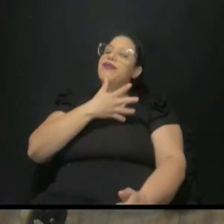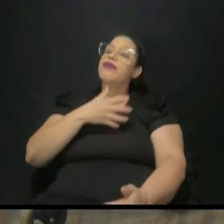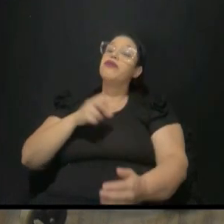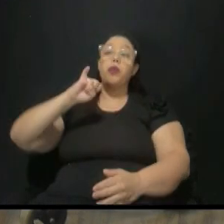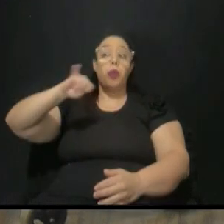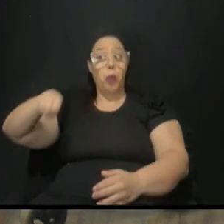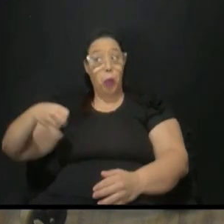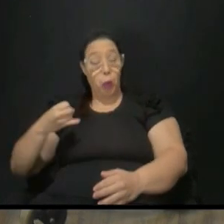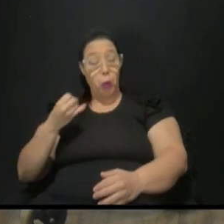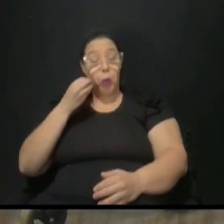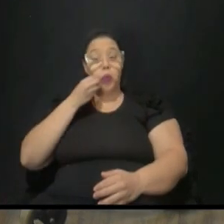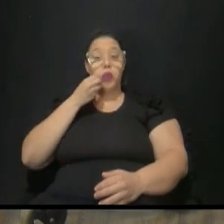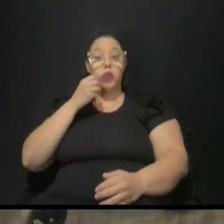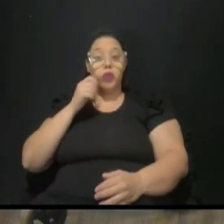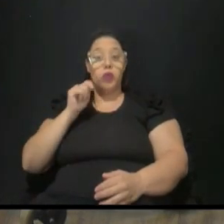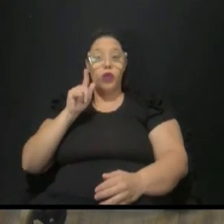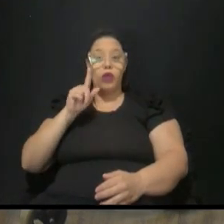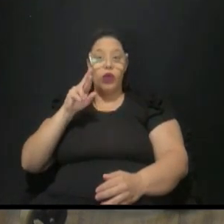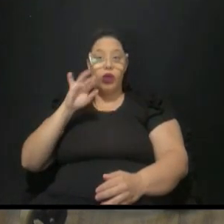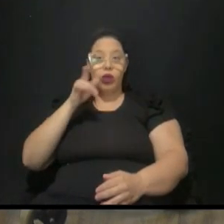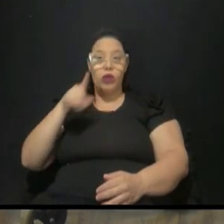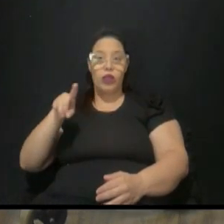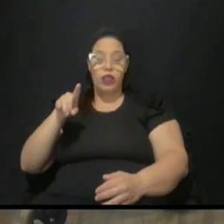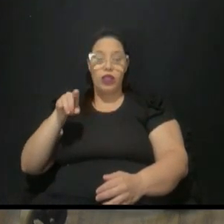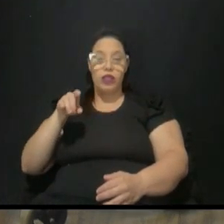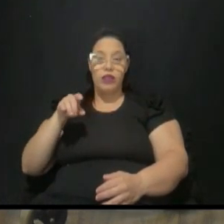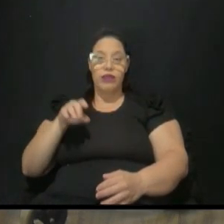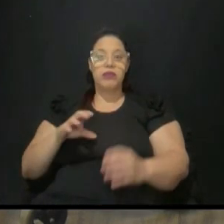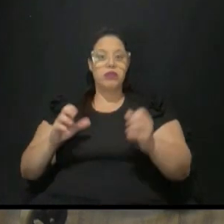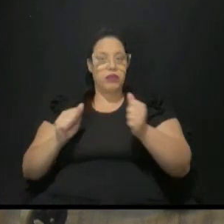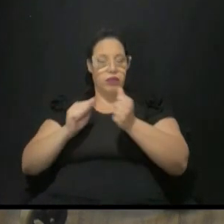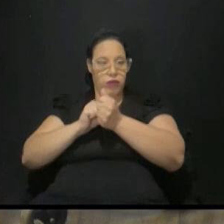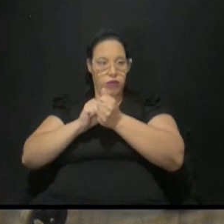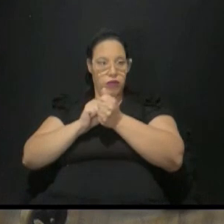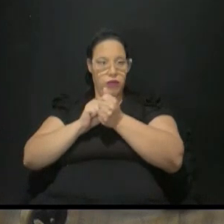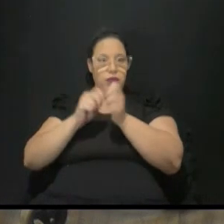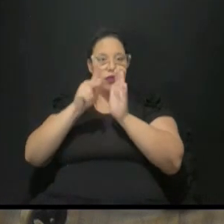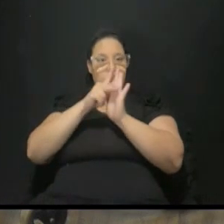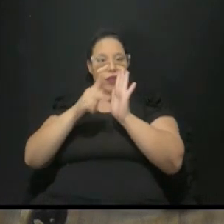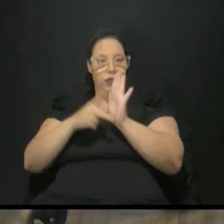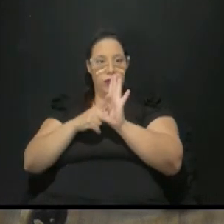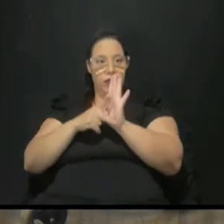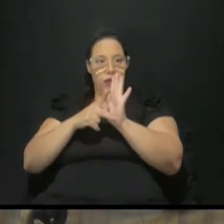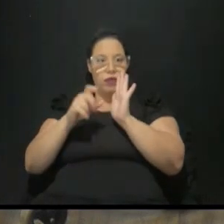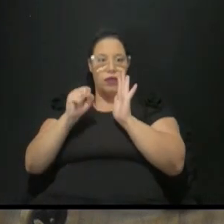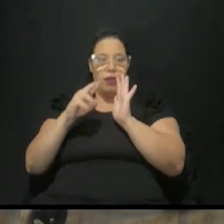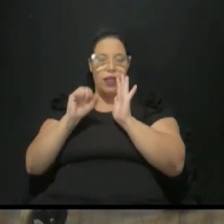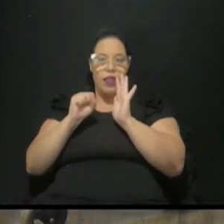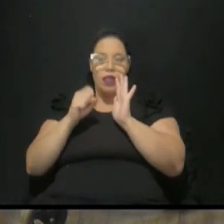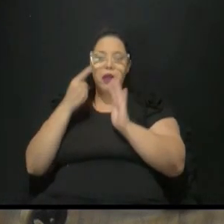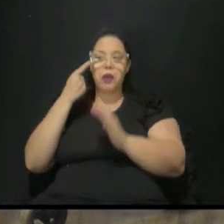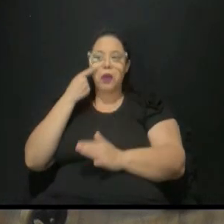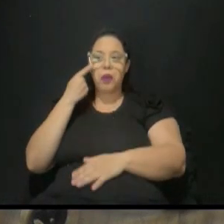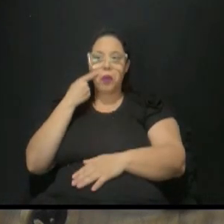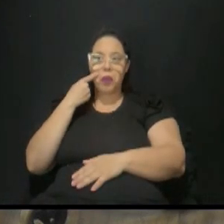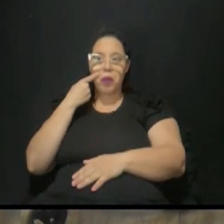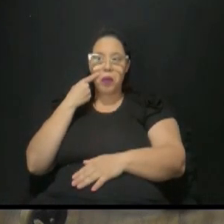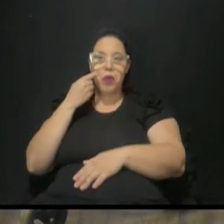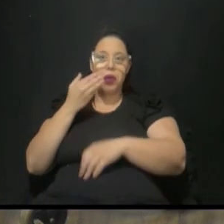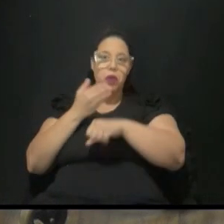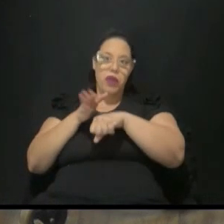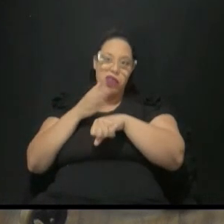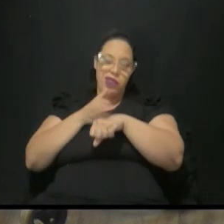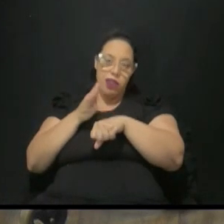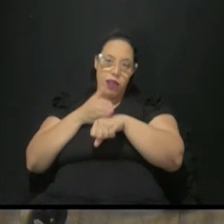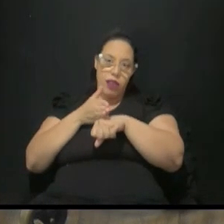que é da APC, justamente que está envolvido nesse projeto do PES. A gente viu ali esse treinamento que vocês estão na Faculdade